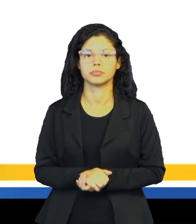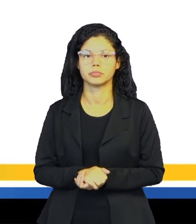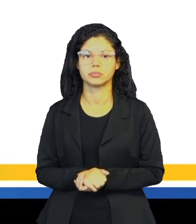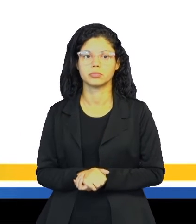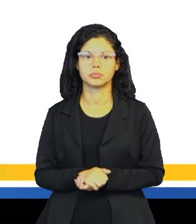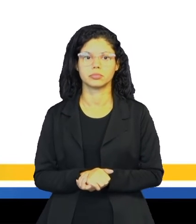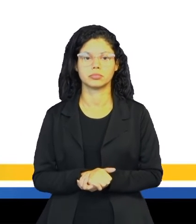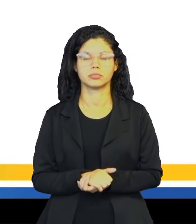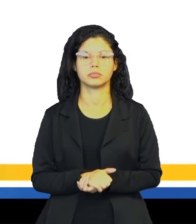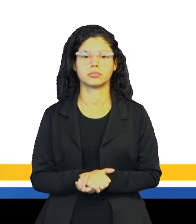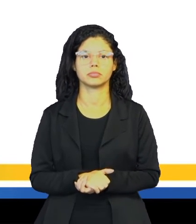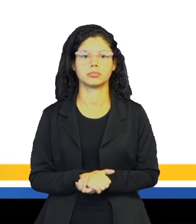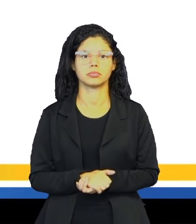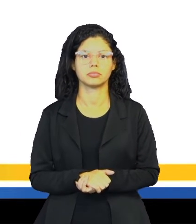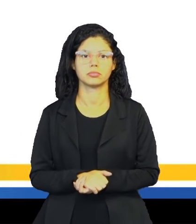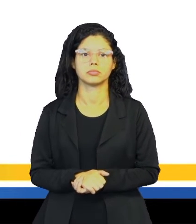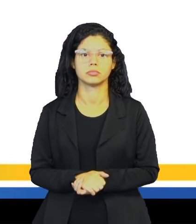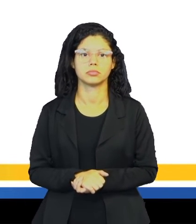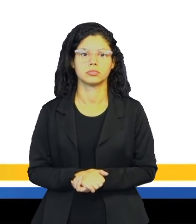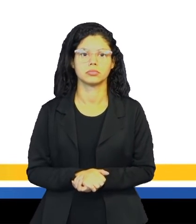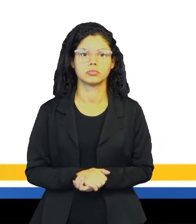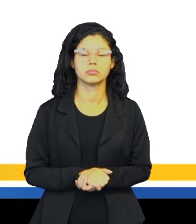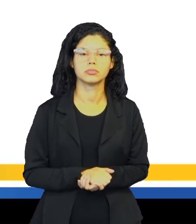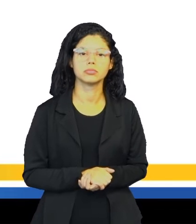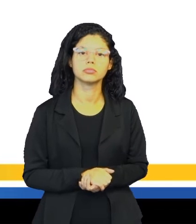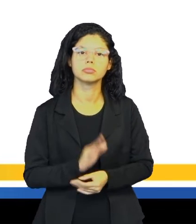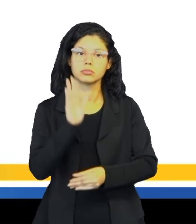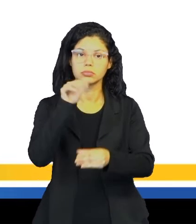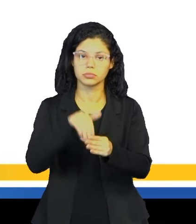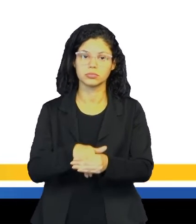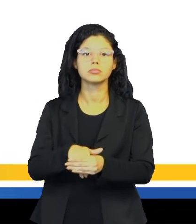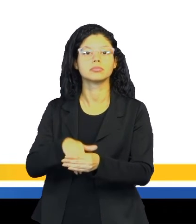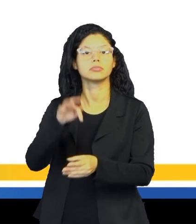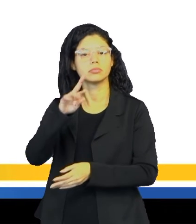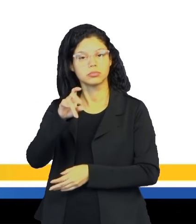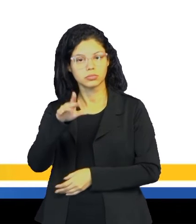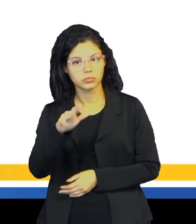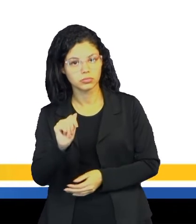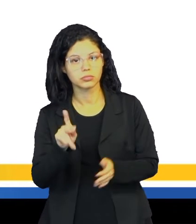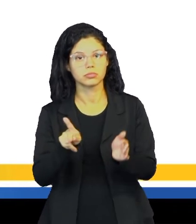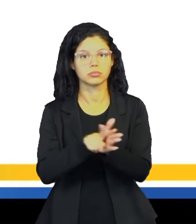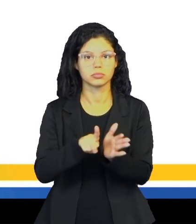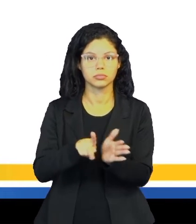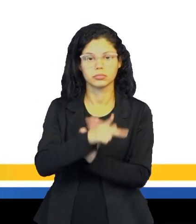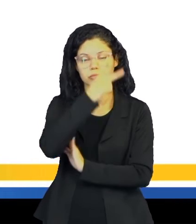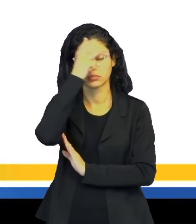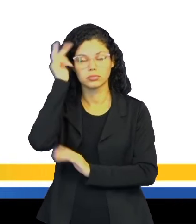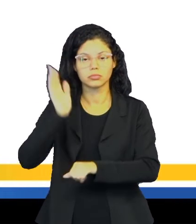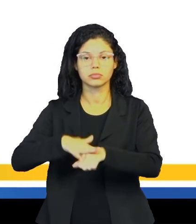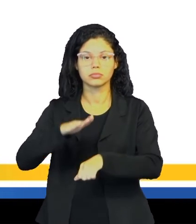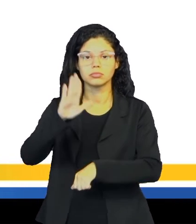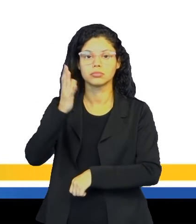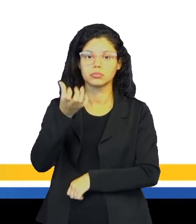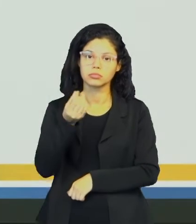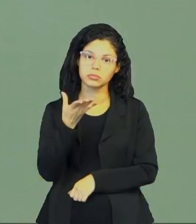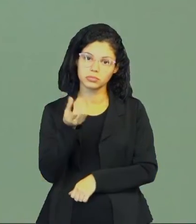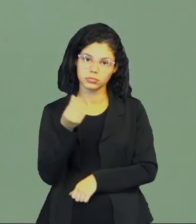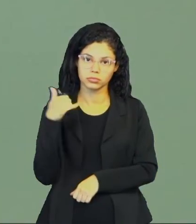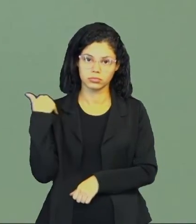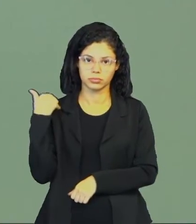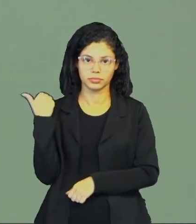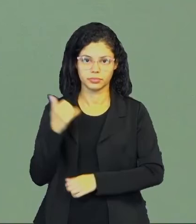na resposta certa. O voto ele é facultativo para as pessoas maiores de 60